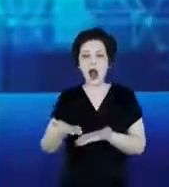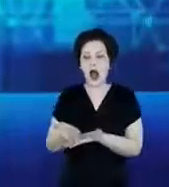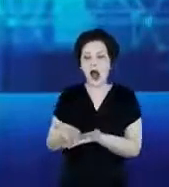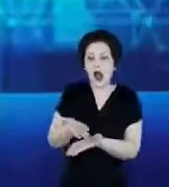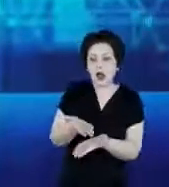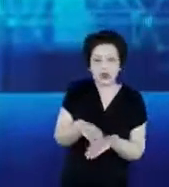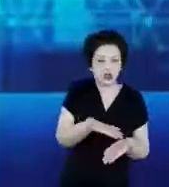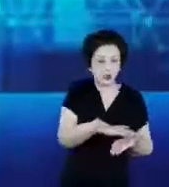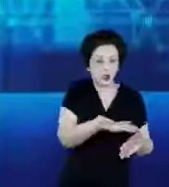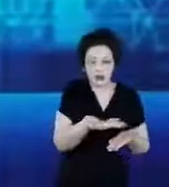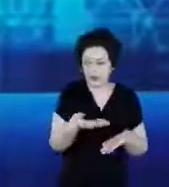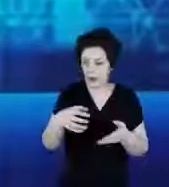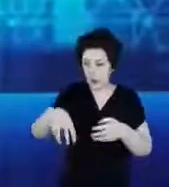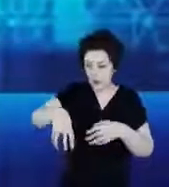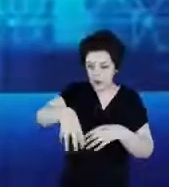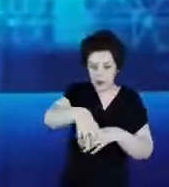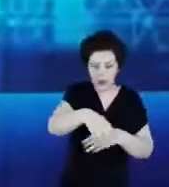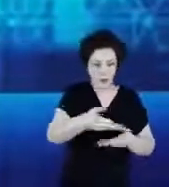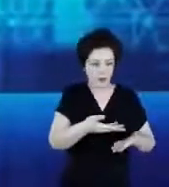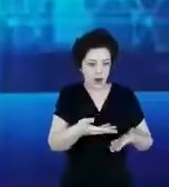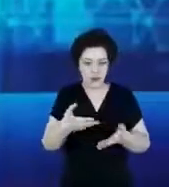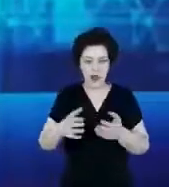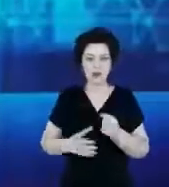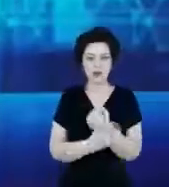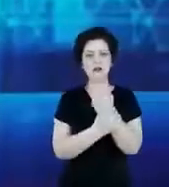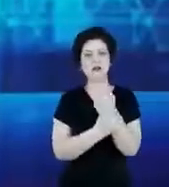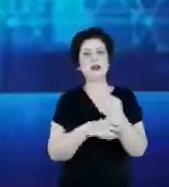as instituições em prol da segurança